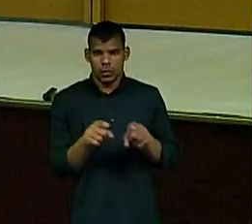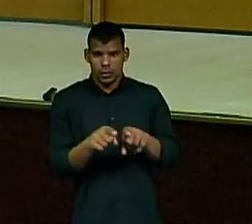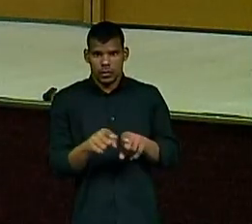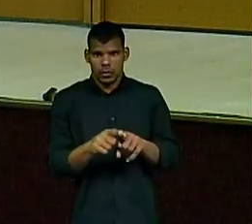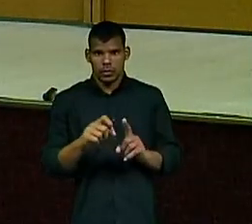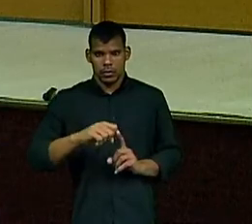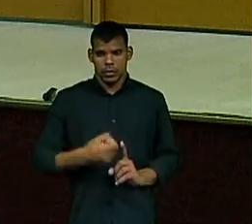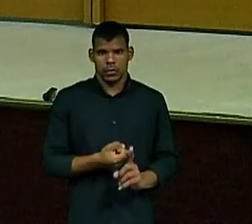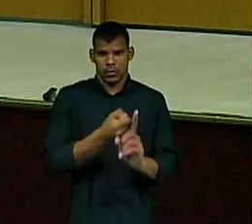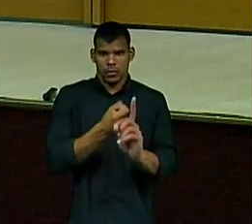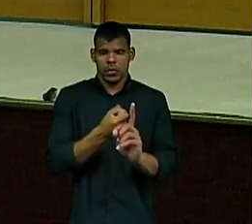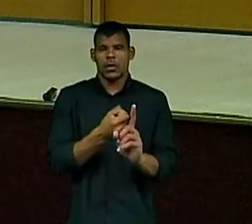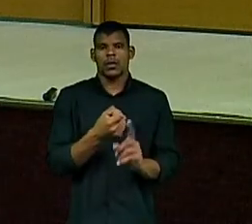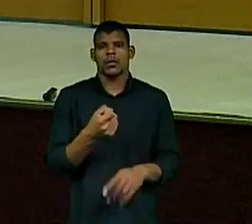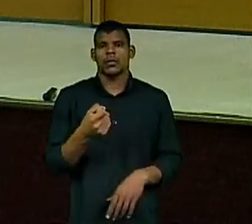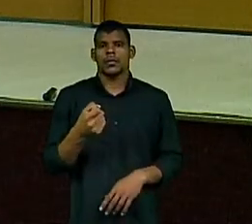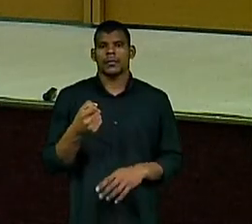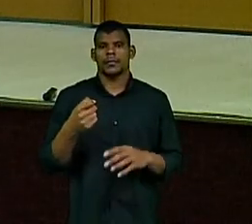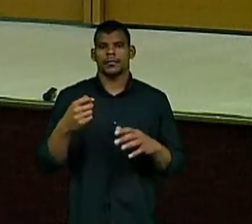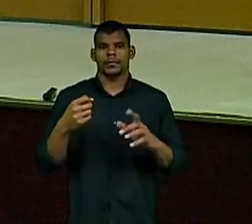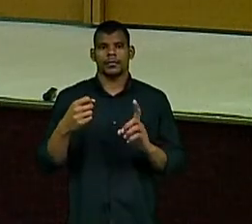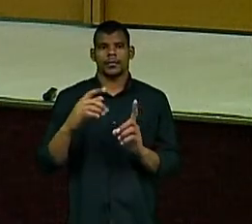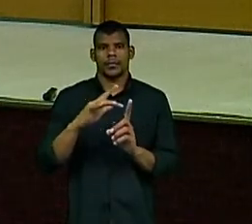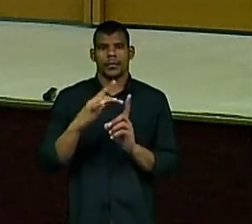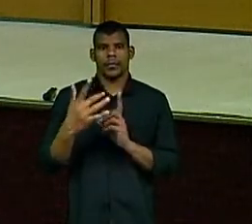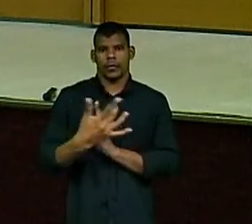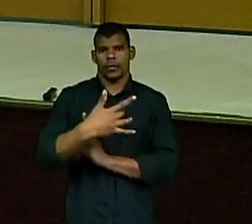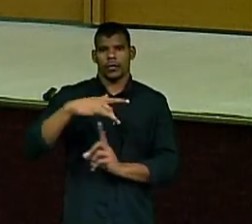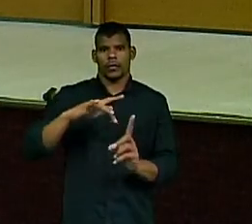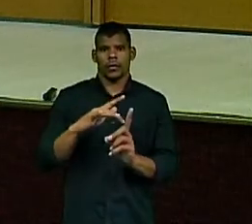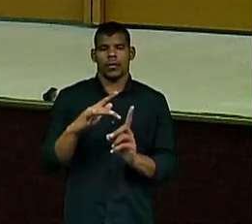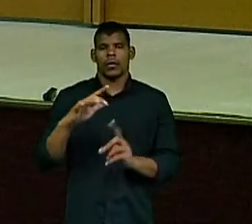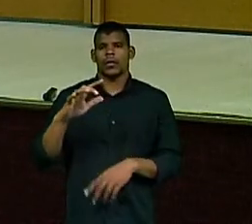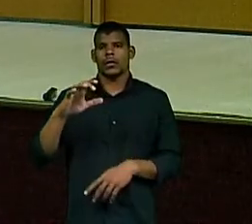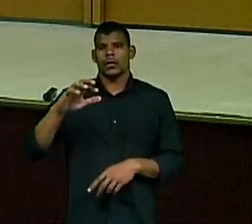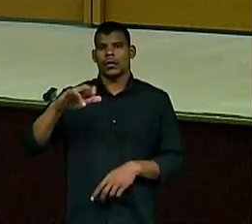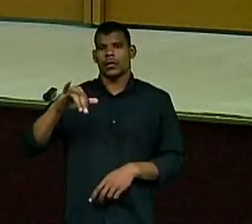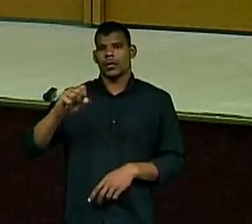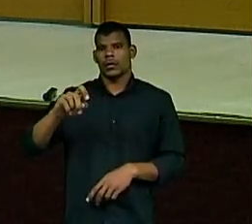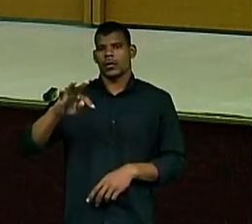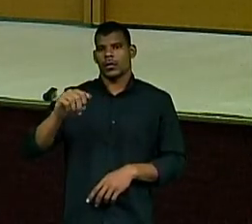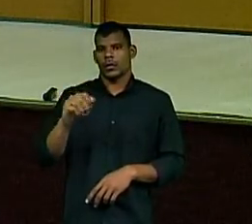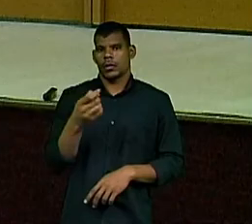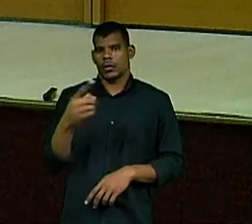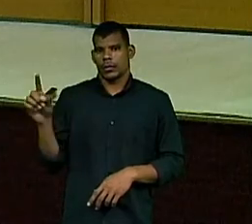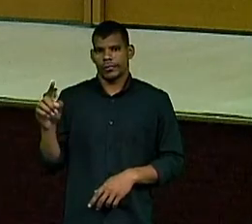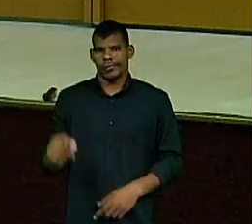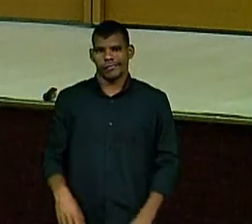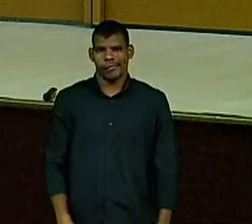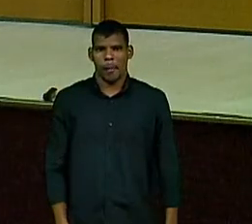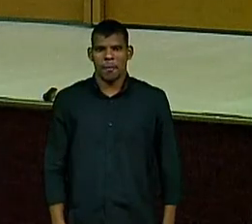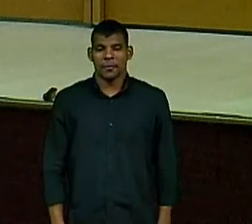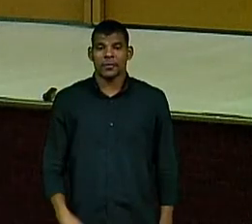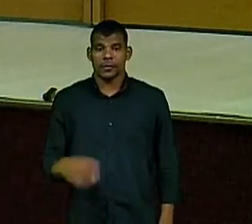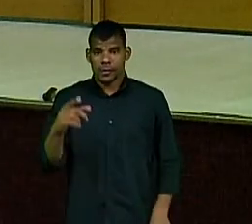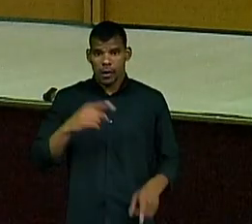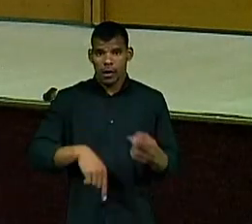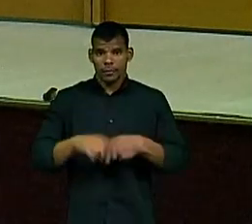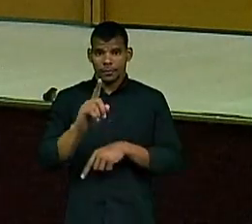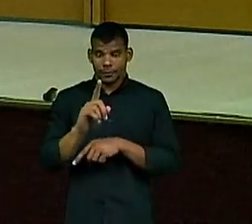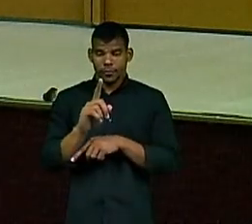anarquismo que não é anarquia anarquismo é uma doutrina mas isso tudo do século seguinte com a Revolução Industrial